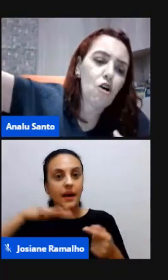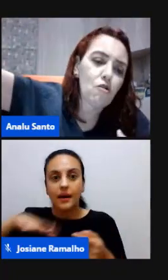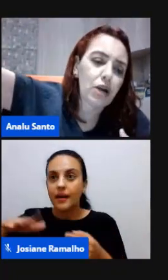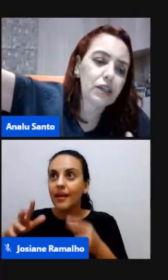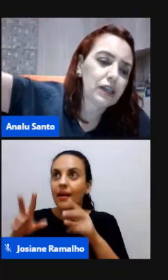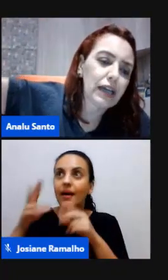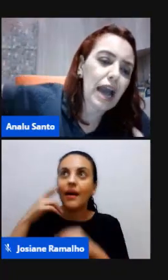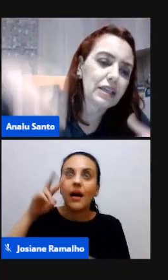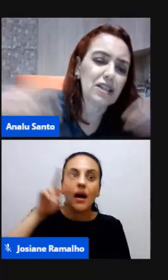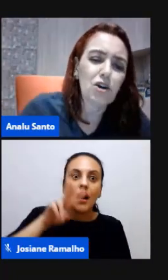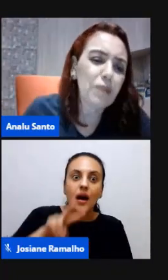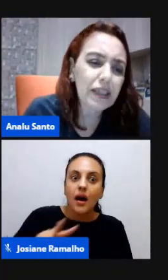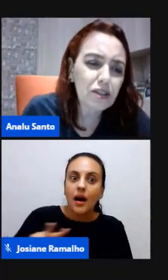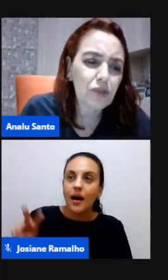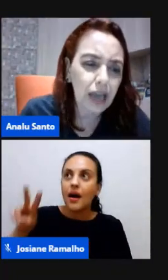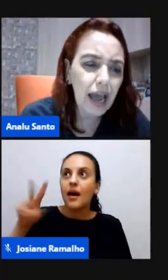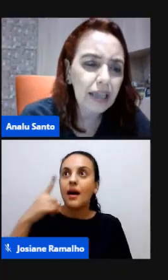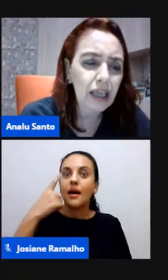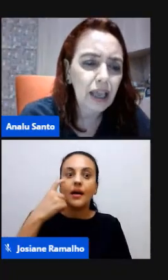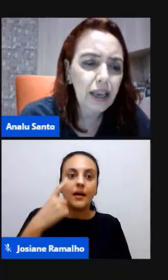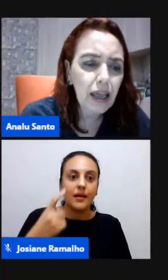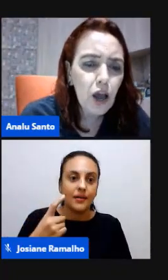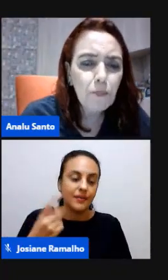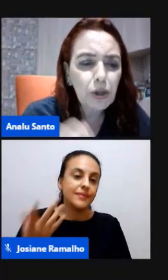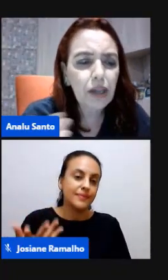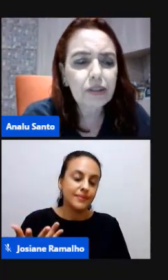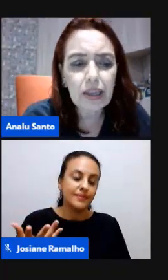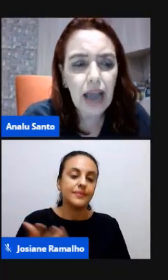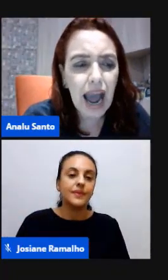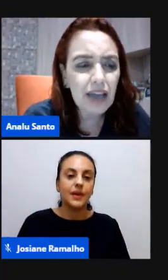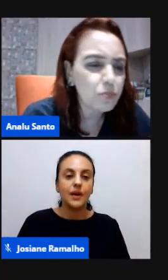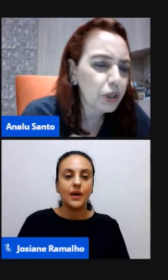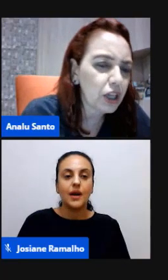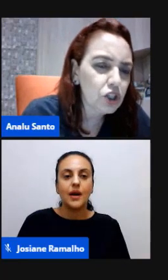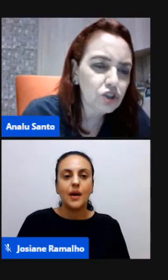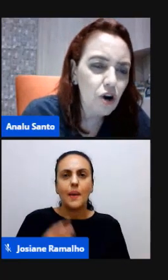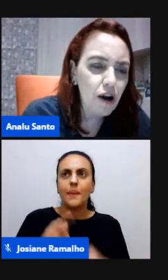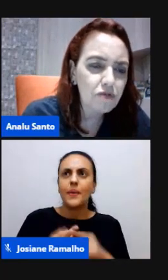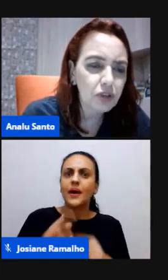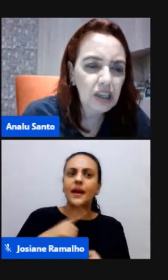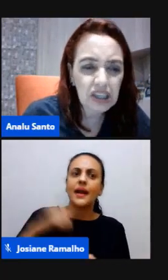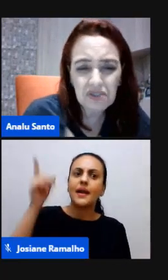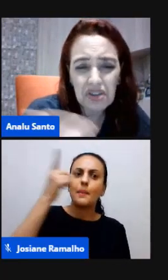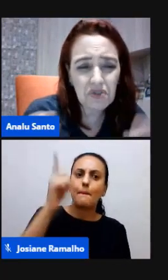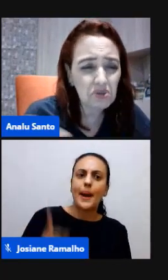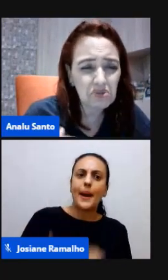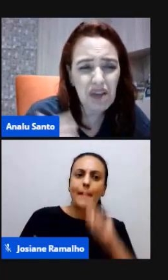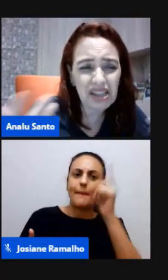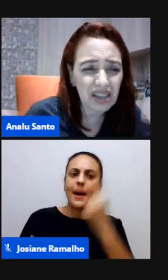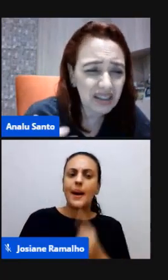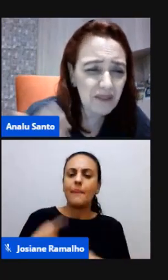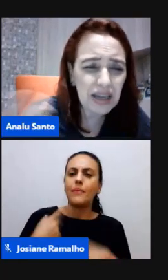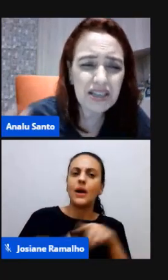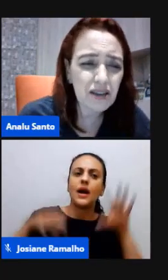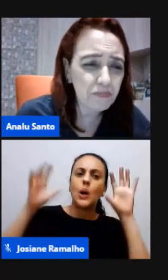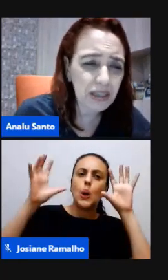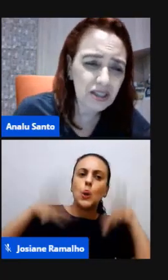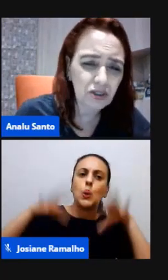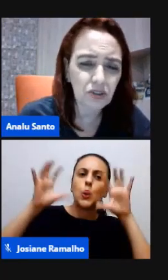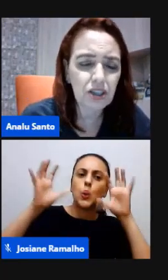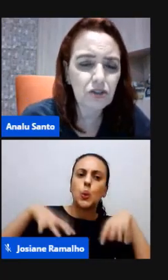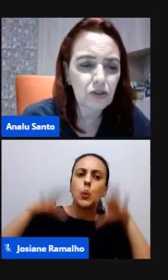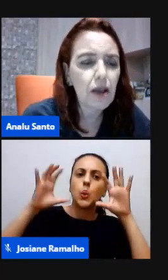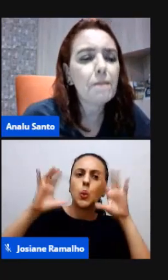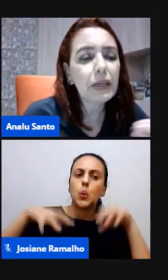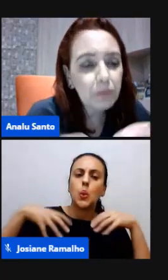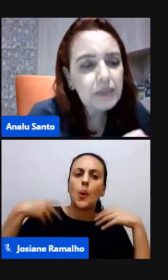que voa e que cai, assim, como é que isso cai, né? Por que tem raio? Por que chove? Que às vezes o adulto nem está mais aí